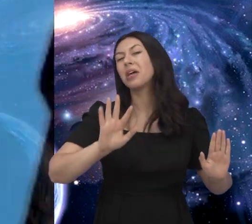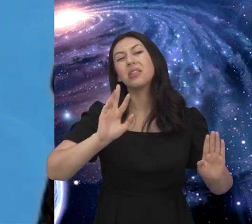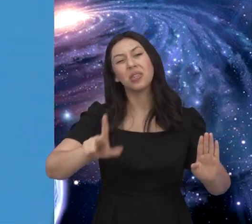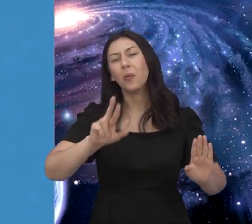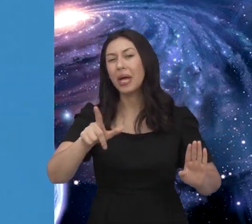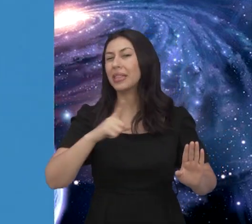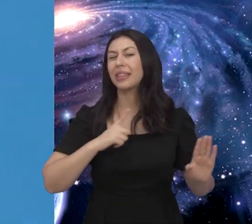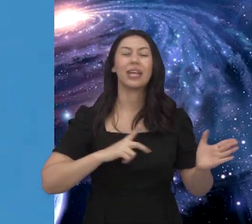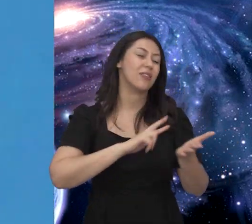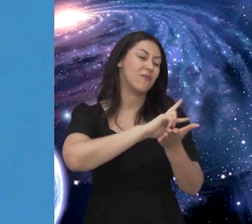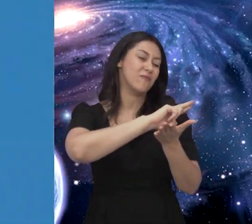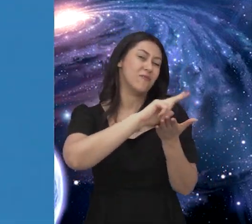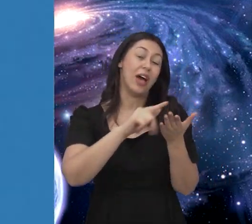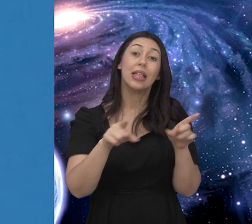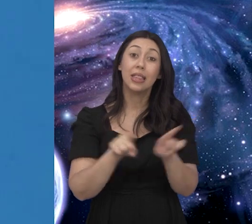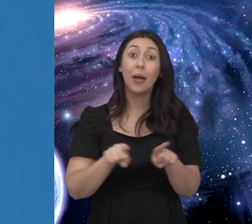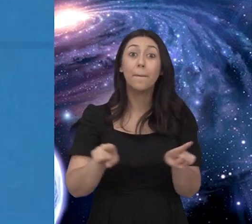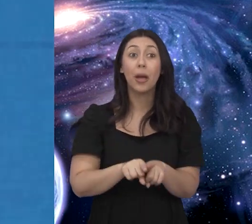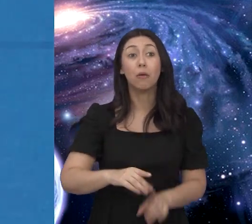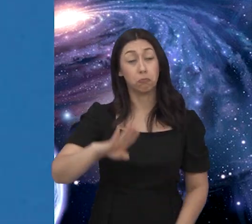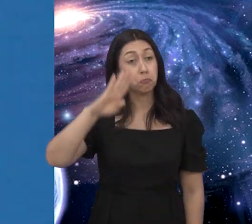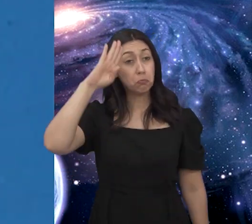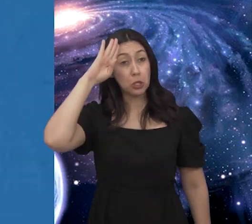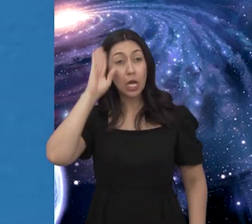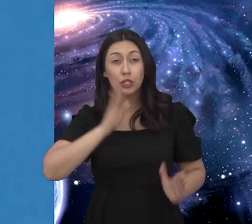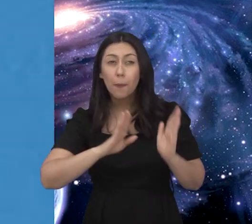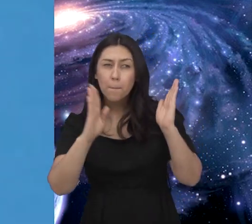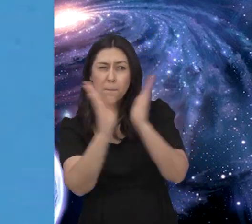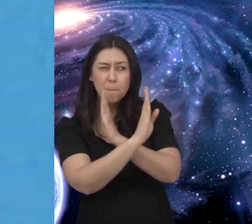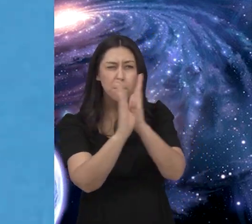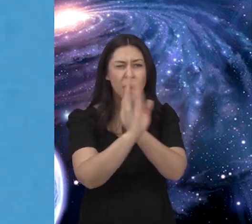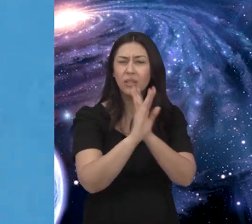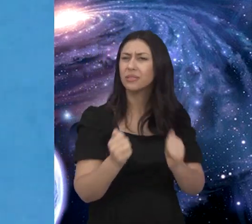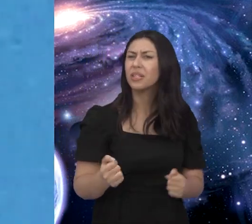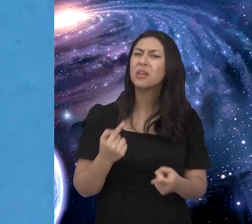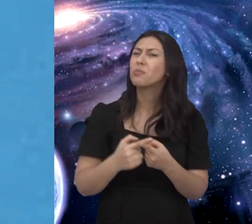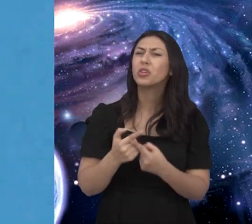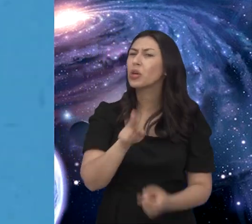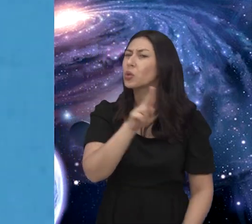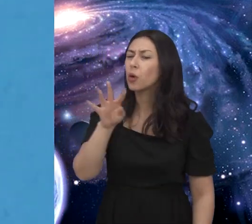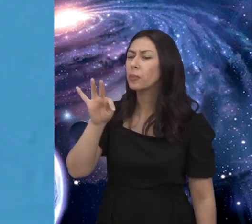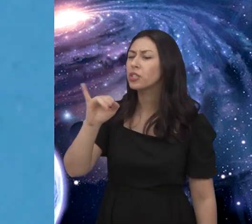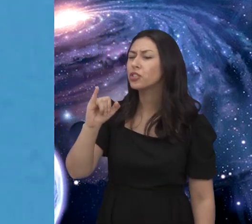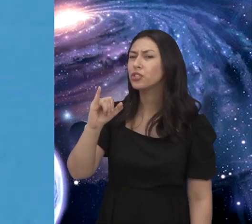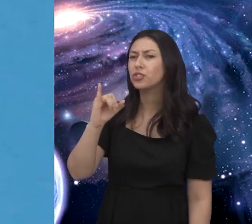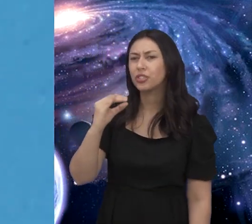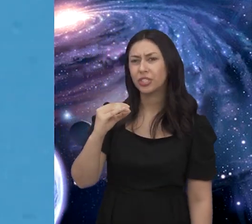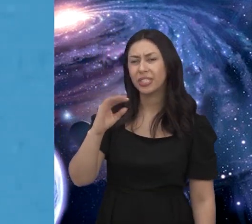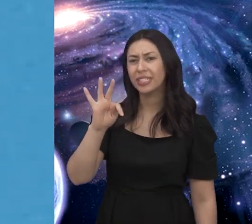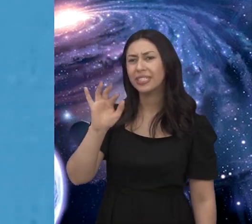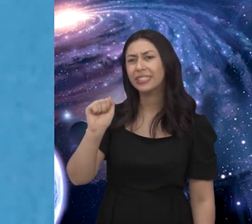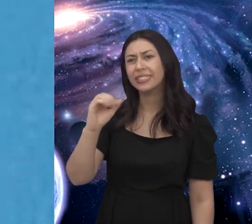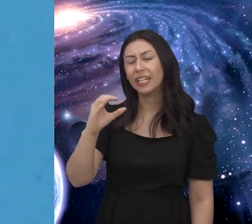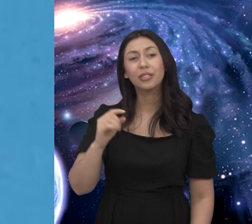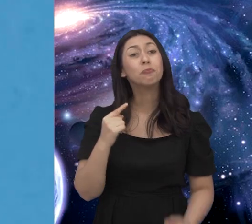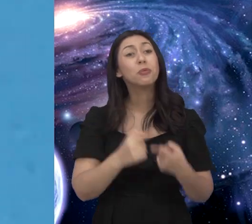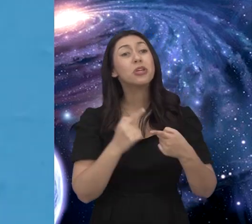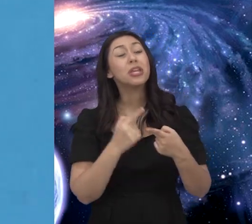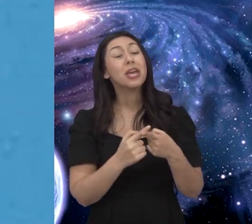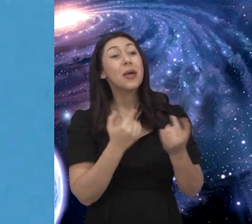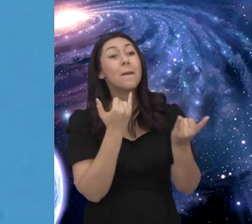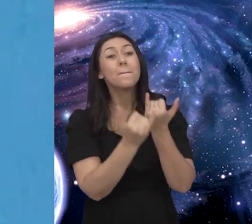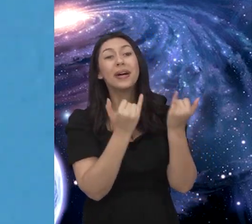daí tem muitos registros desse, até os militares têm perseguido já esses objetos. E por que tem esse nome, Tic-Tac? Porque se assemelha a uma